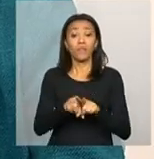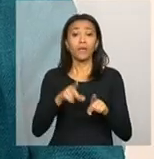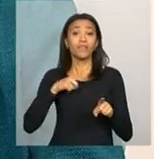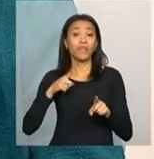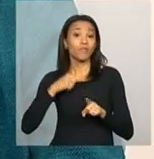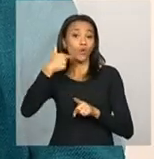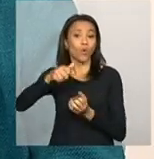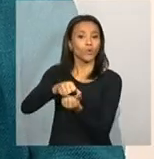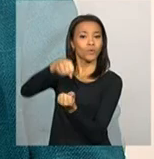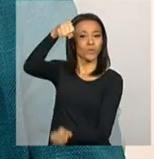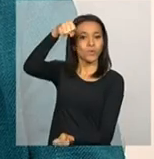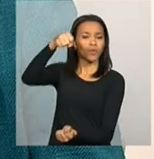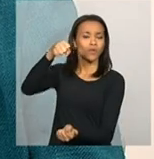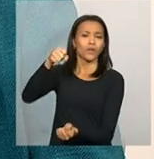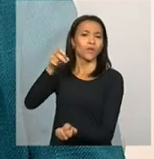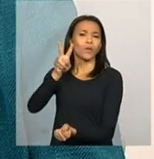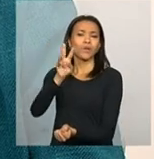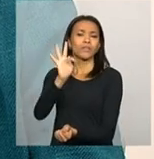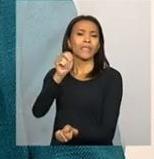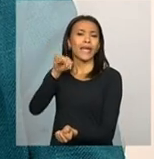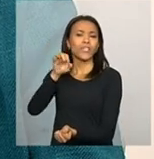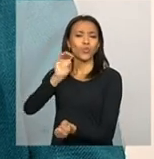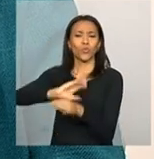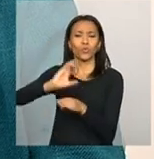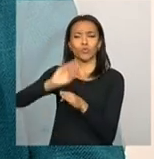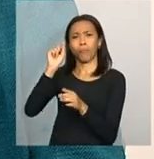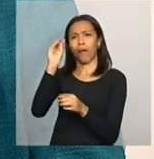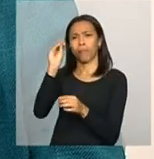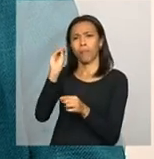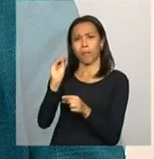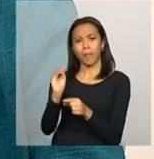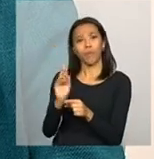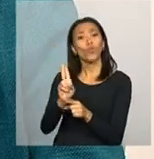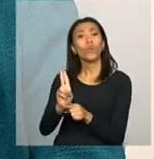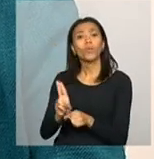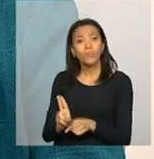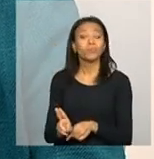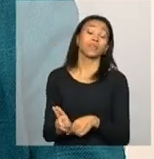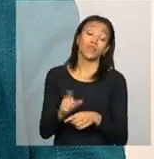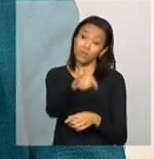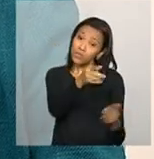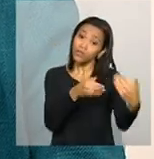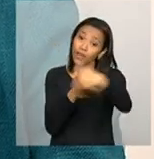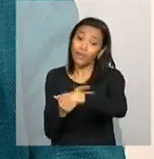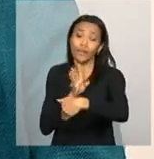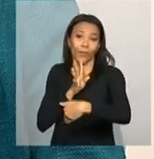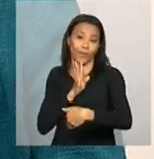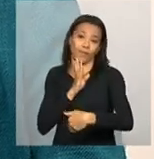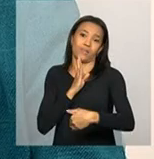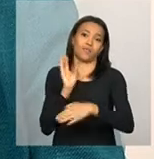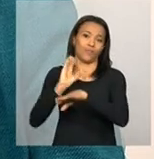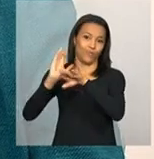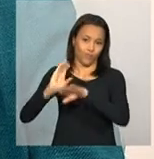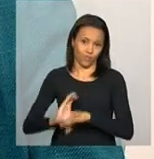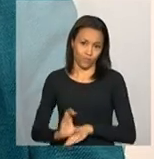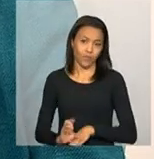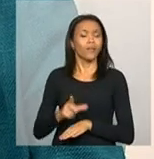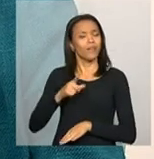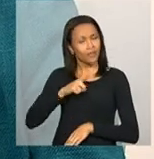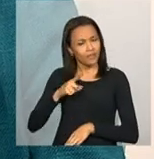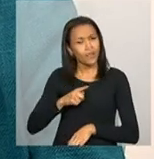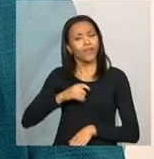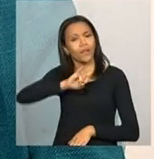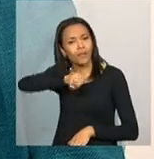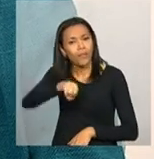cursos técnicos com mais de 200 cursos oferecidos. Então, que as pessoas conheçam, para que elas entendam que existem